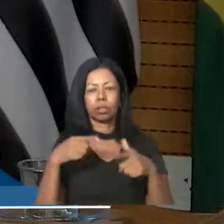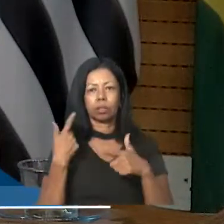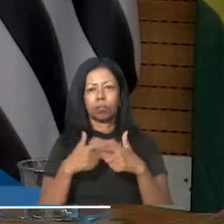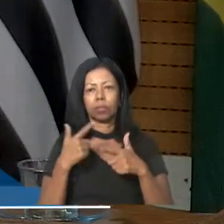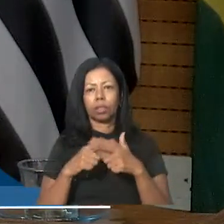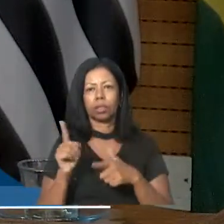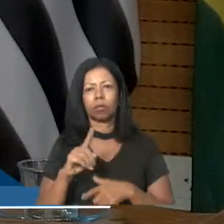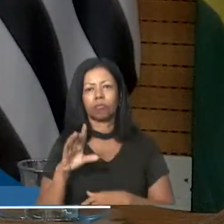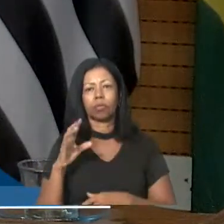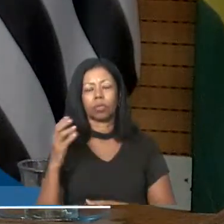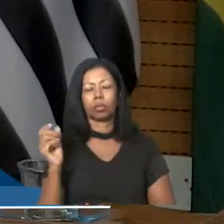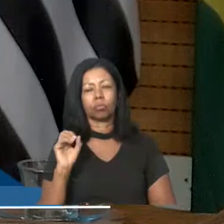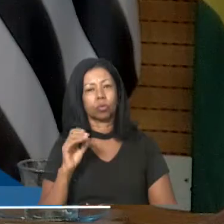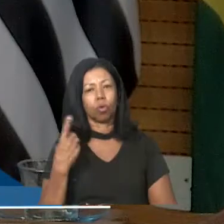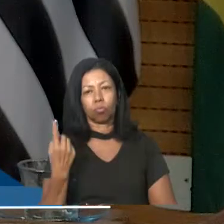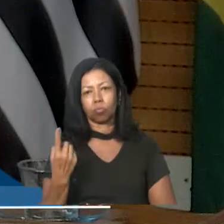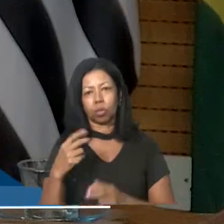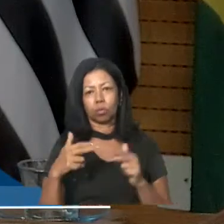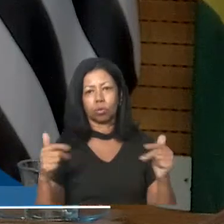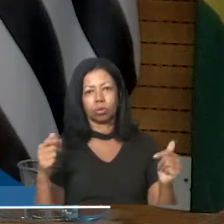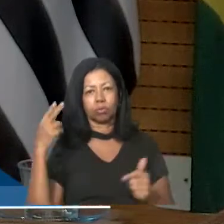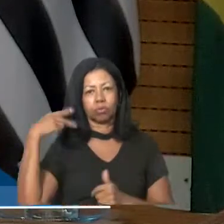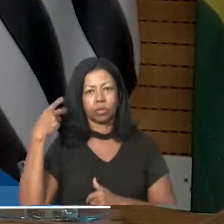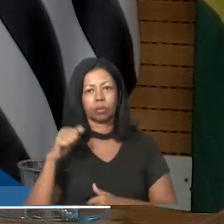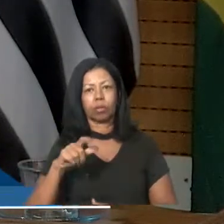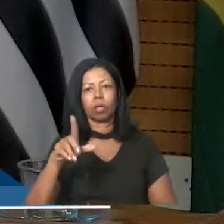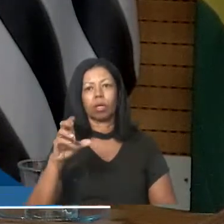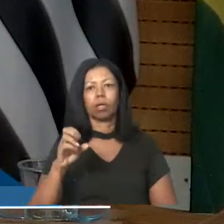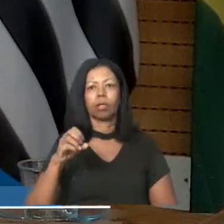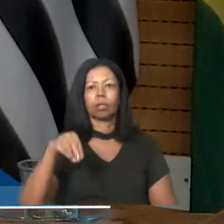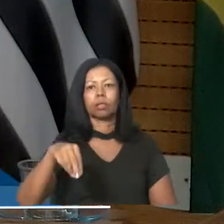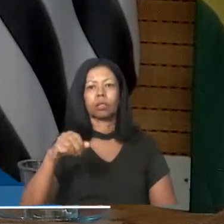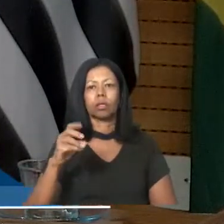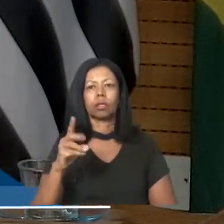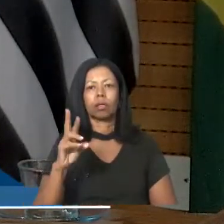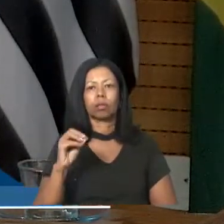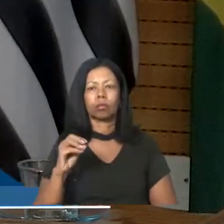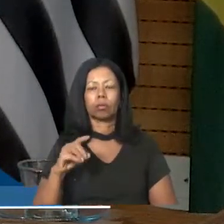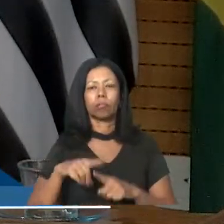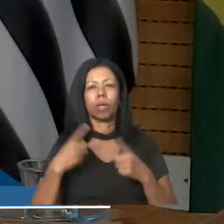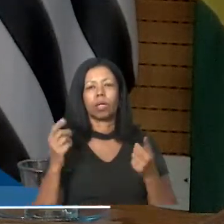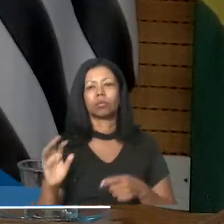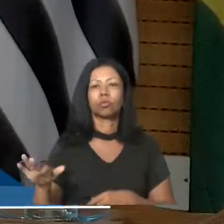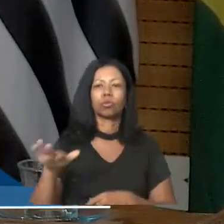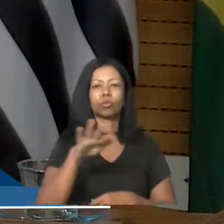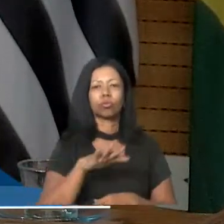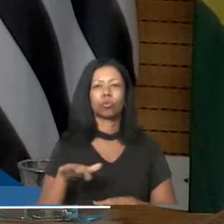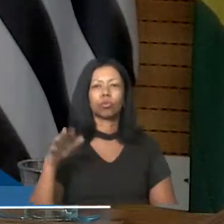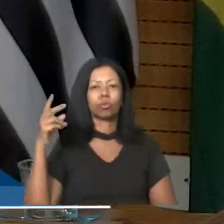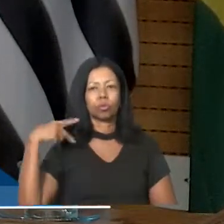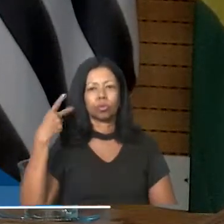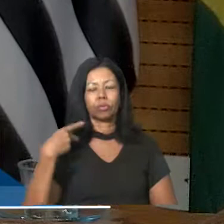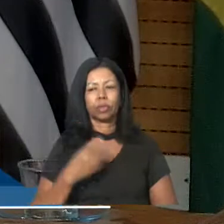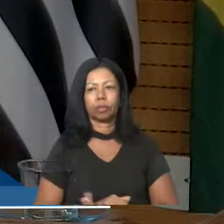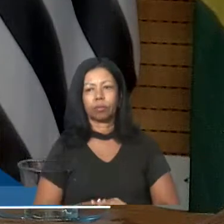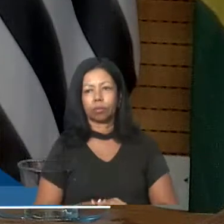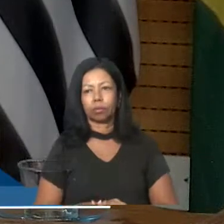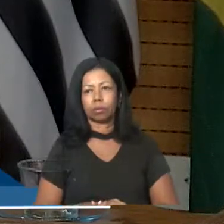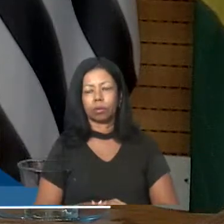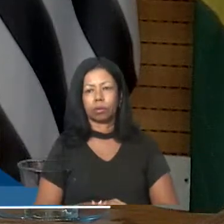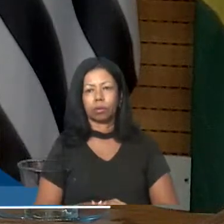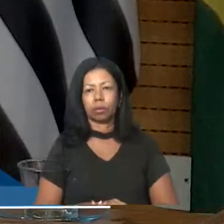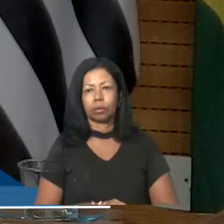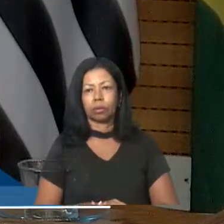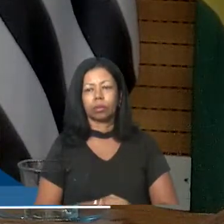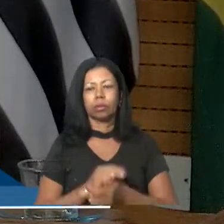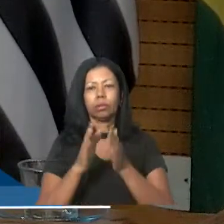Porque não foi uma atitude isolada somente do vereador Alessandro, e sim de todo o parlamento. Por isso que eu peço, e tenho certeza,